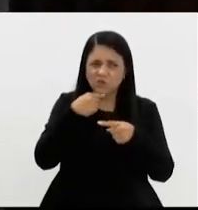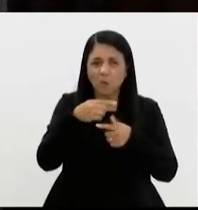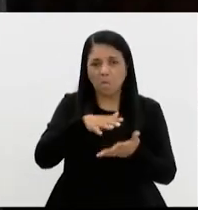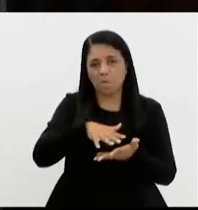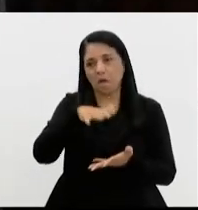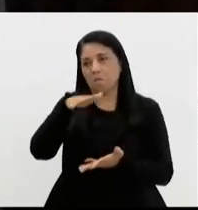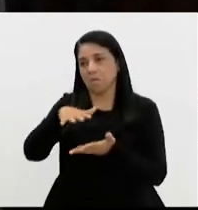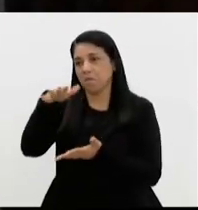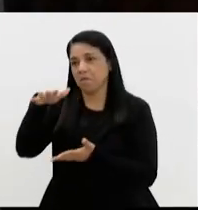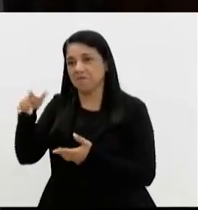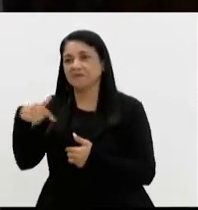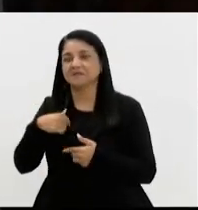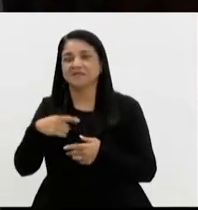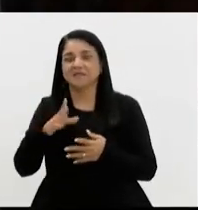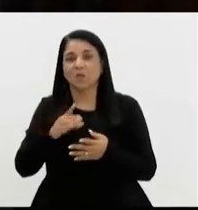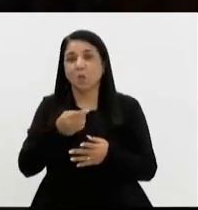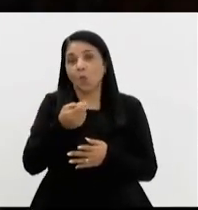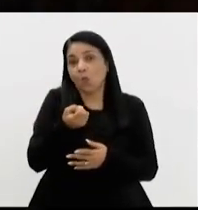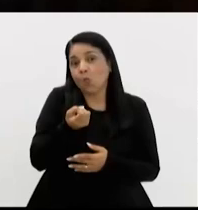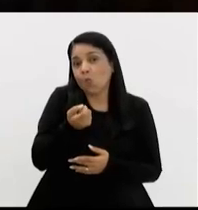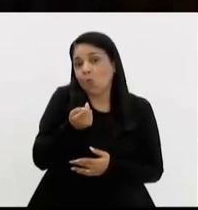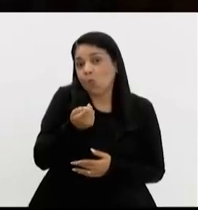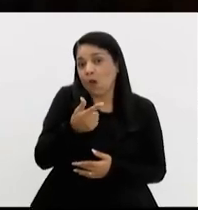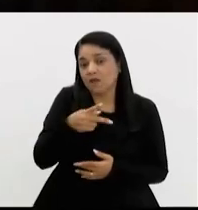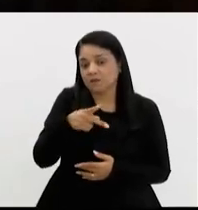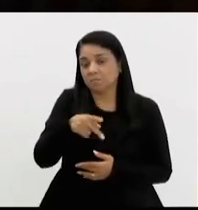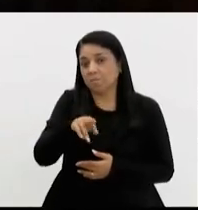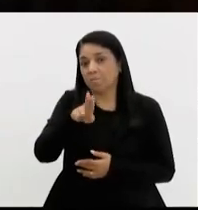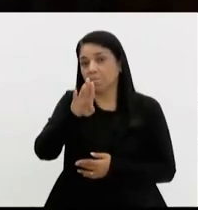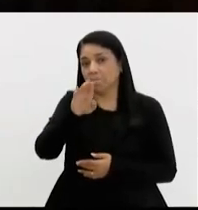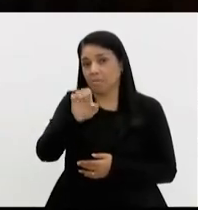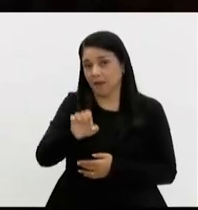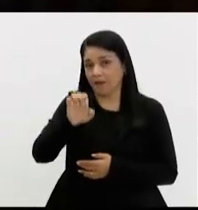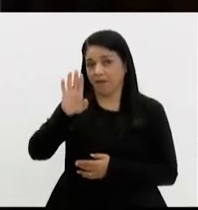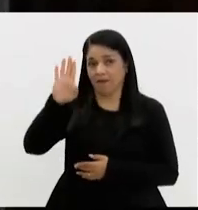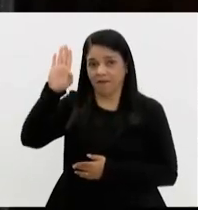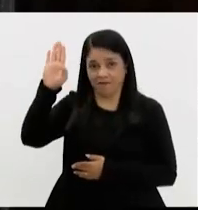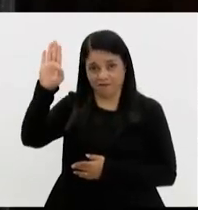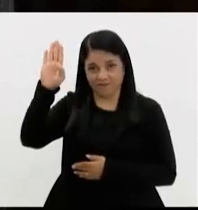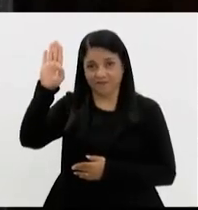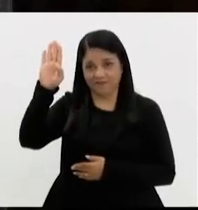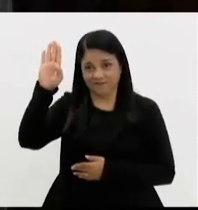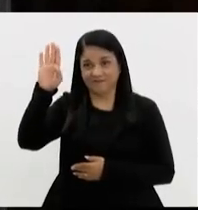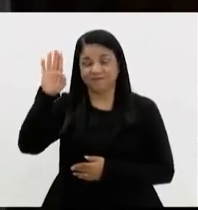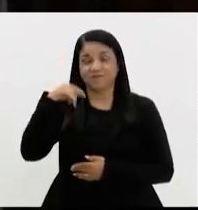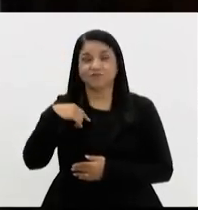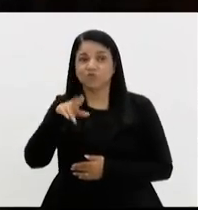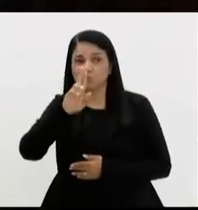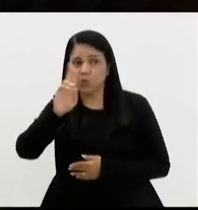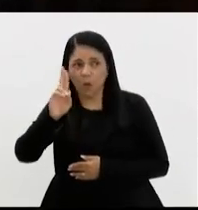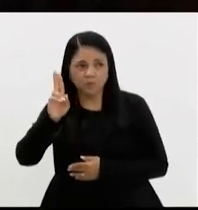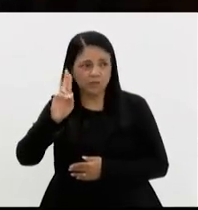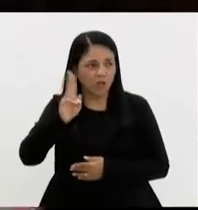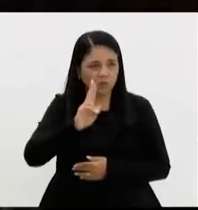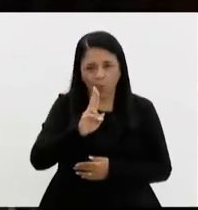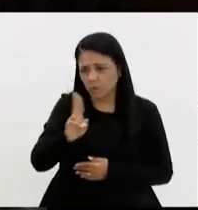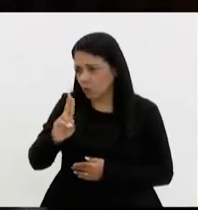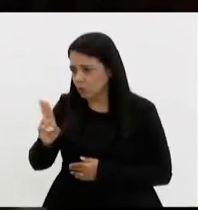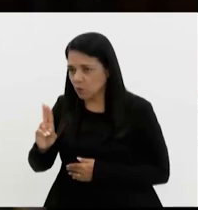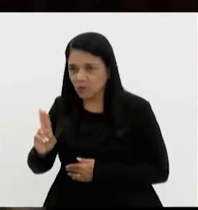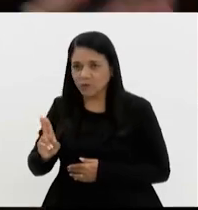pré-campanha né ministra Dilene os nomes já começam a a a a a circular aqui ali as